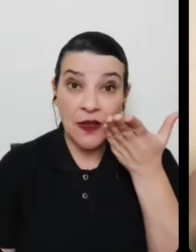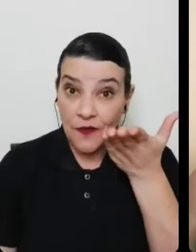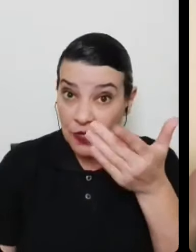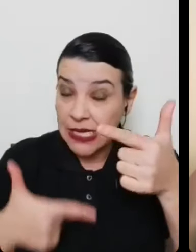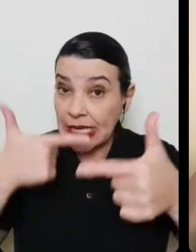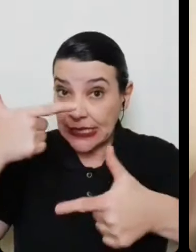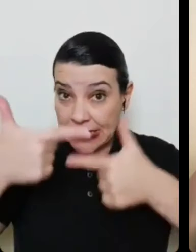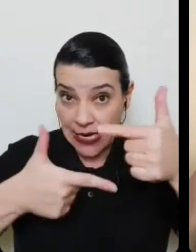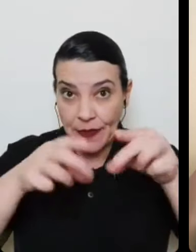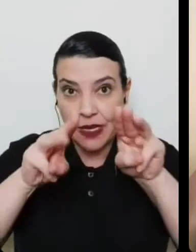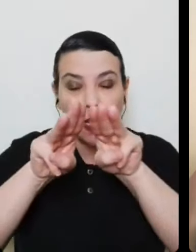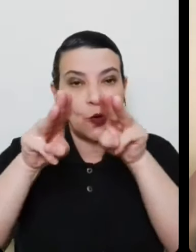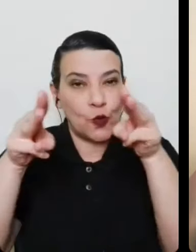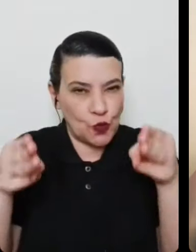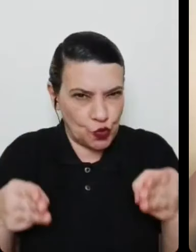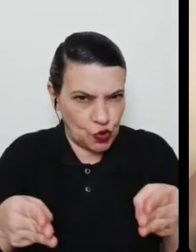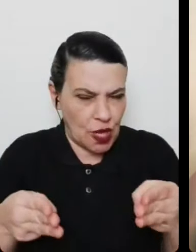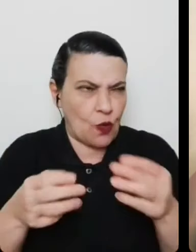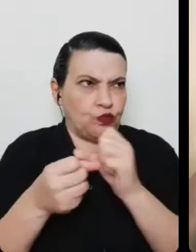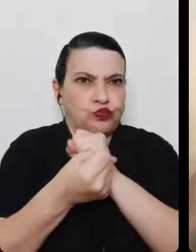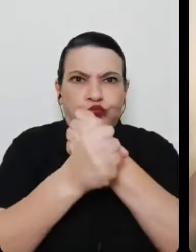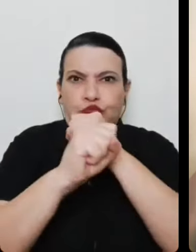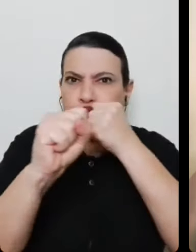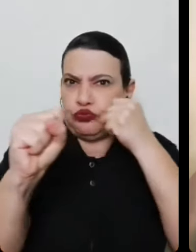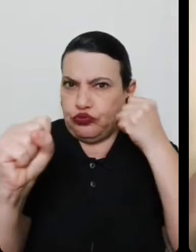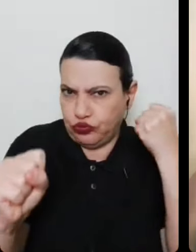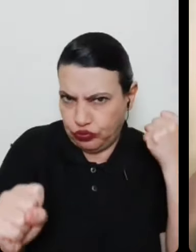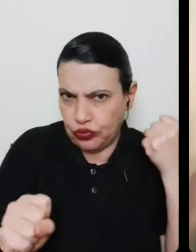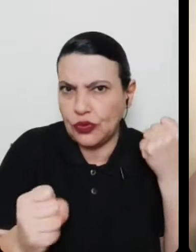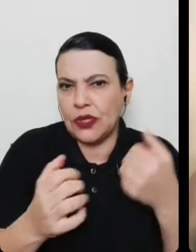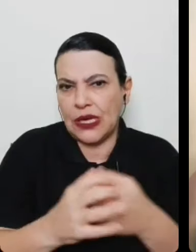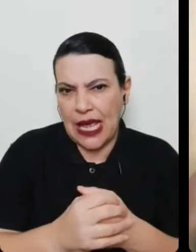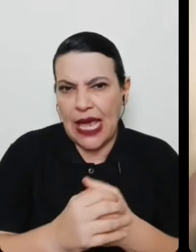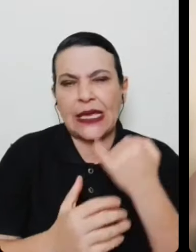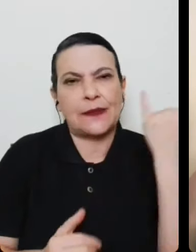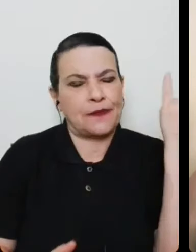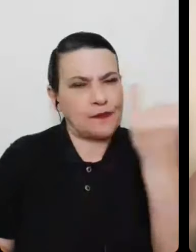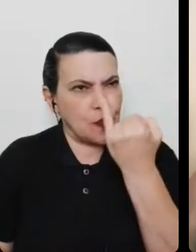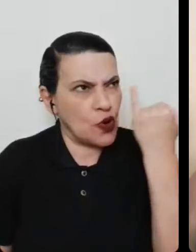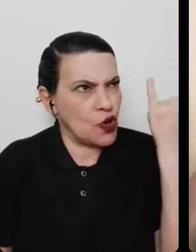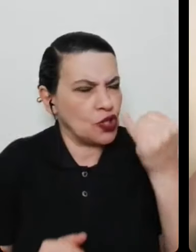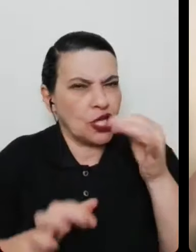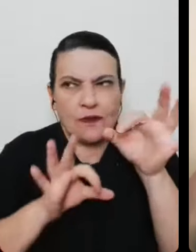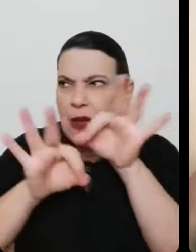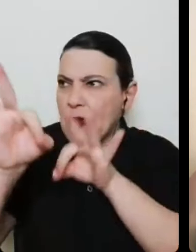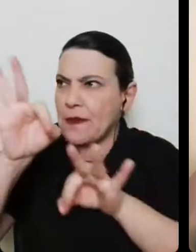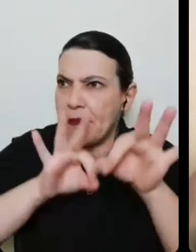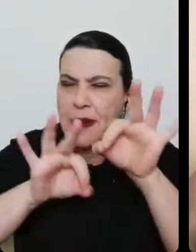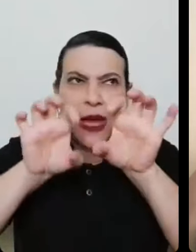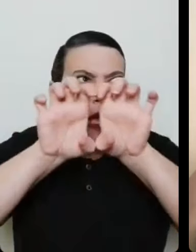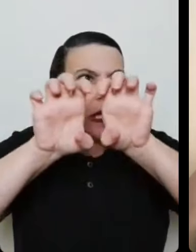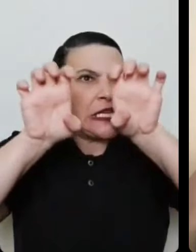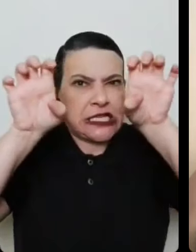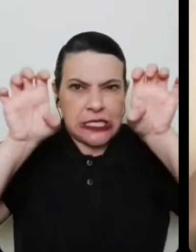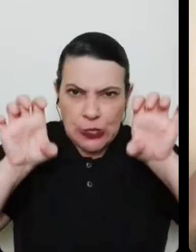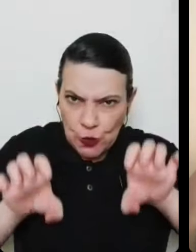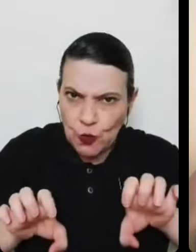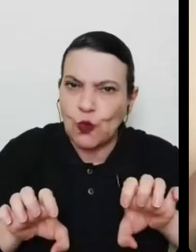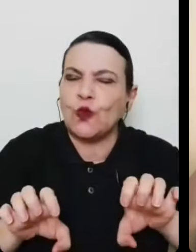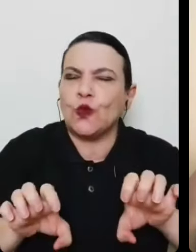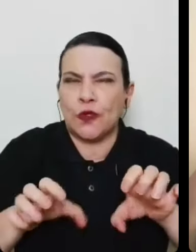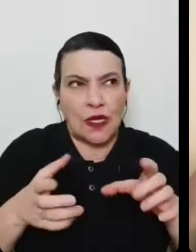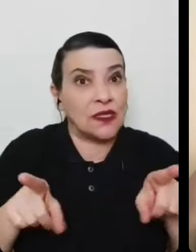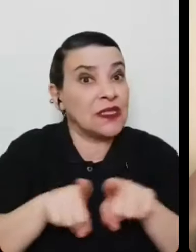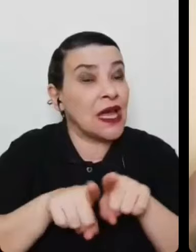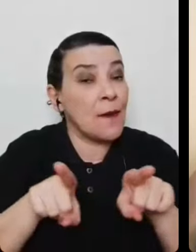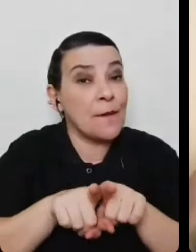exemplo, um museu histórico, um museu grande, que pertence ao IBRAM, e que tem uma estrutura toda para fazê-lo funcionar, e que